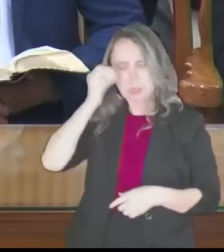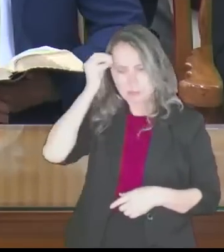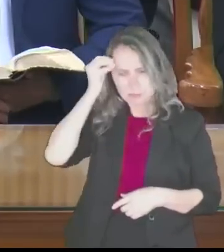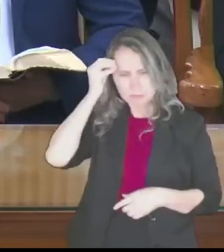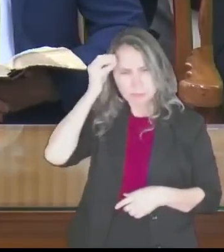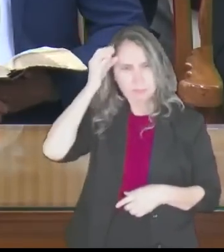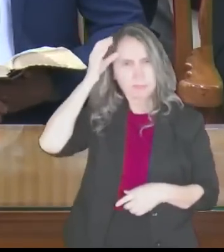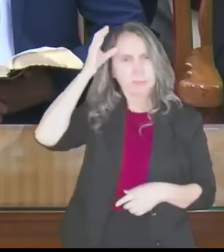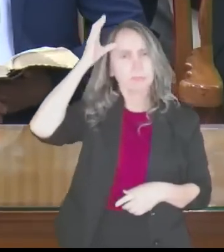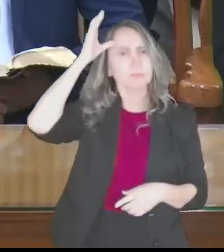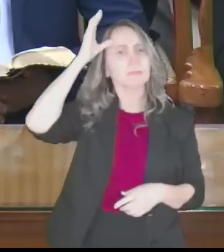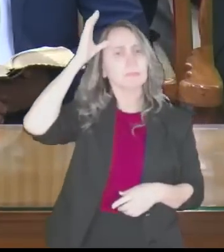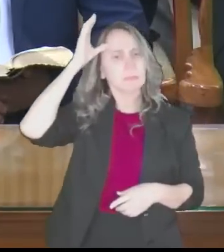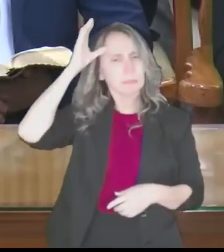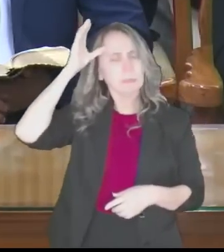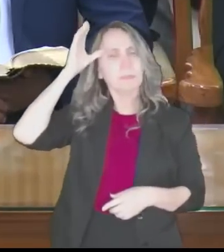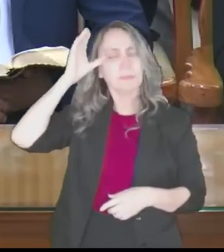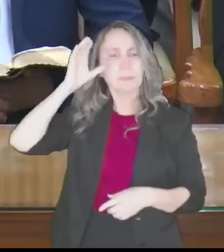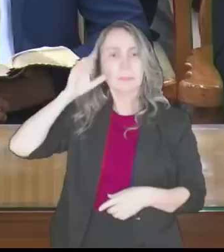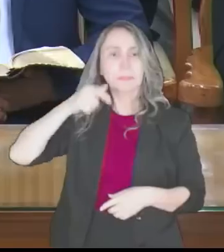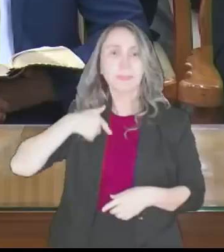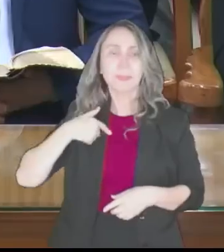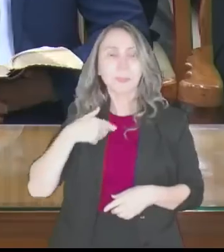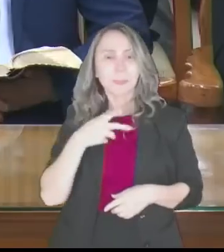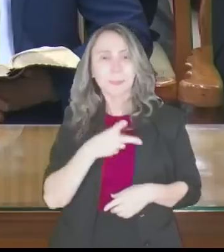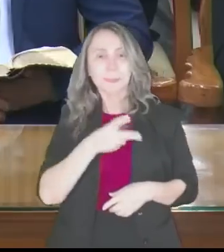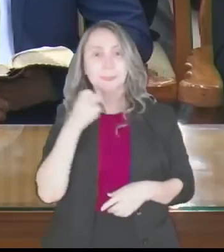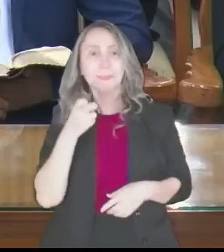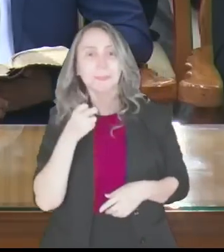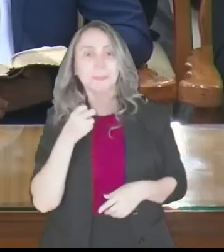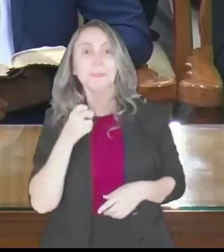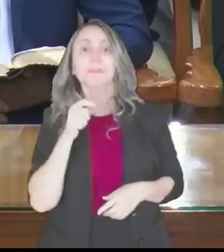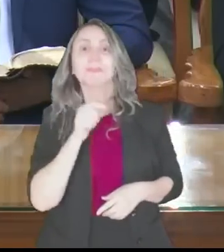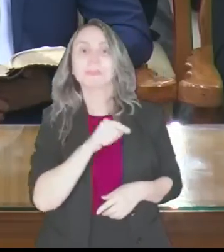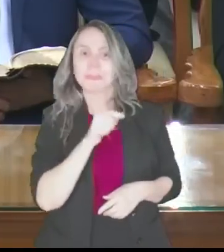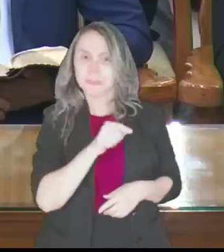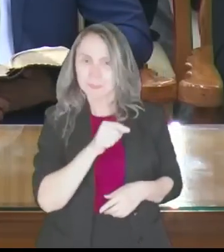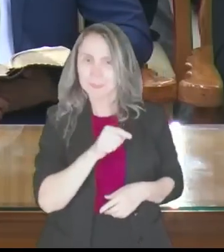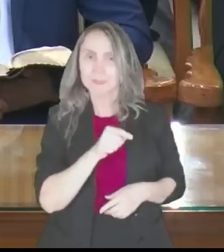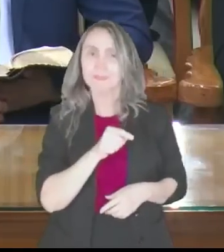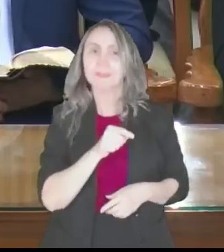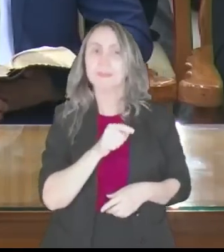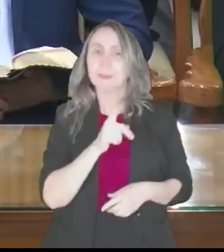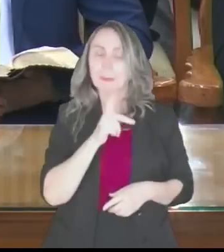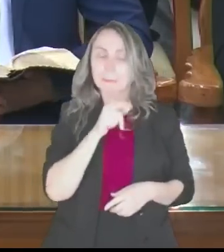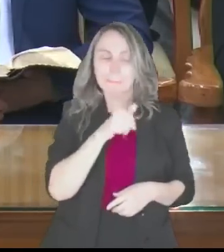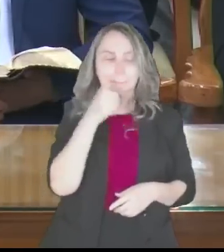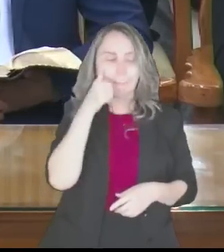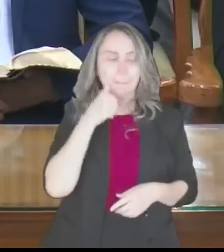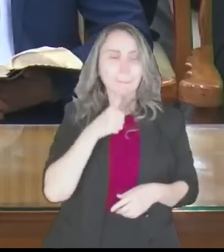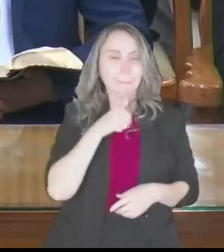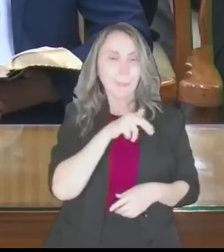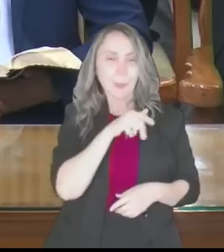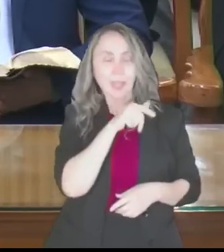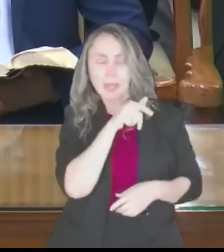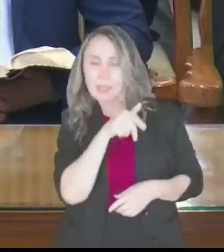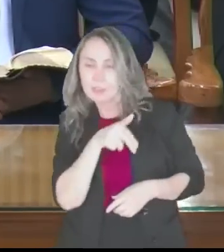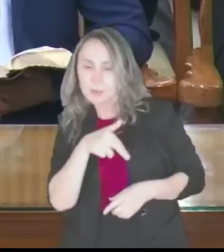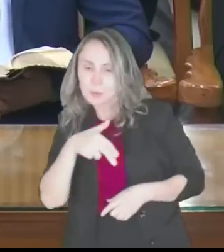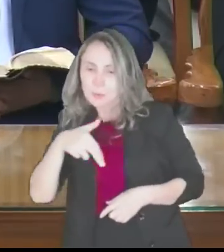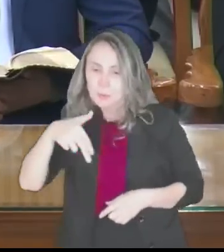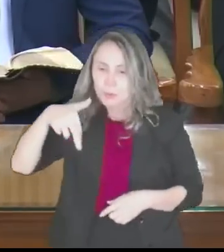conhecimento. E eu notei que aquela mulher é mulher que sobe na câmara com Jesus. Ela vai lá no particular com